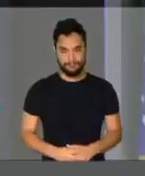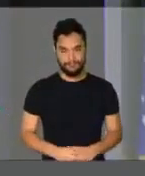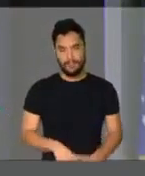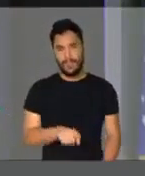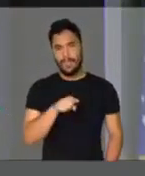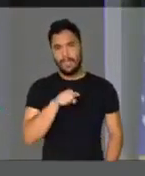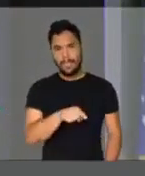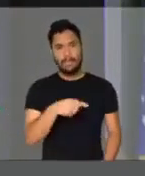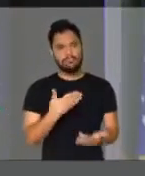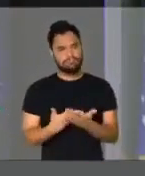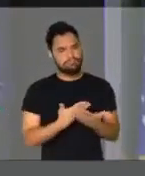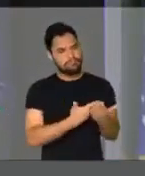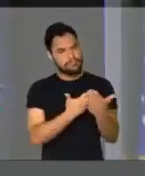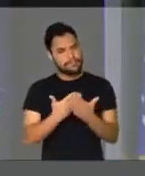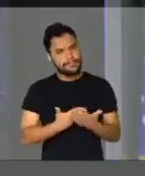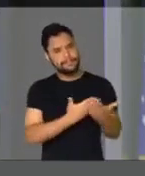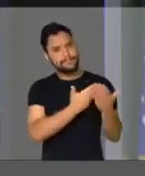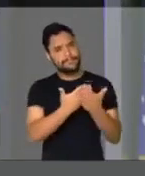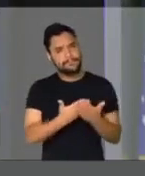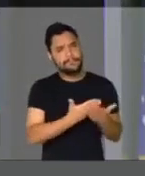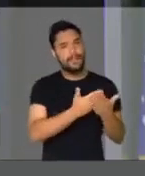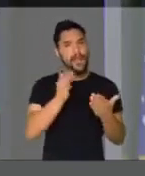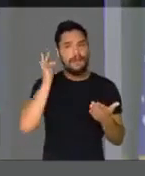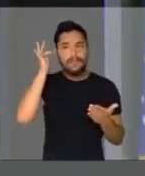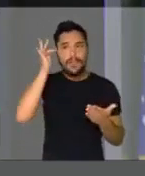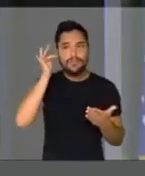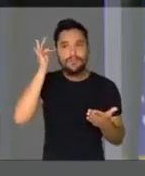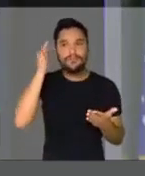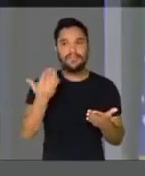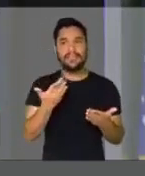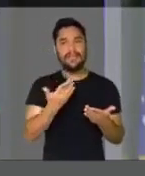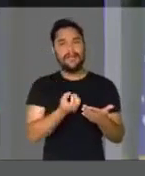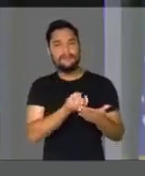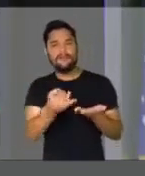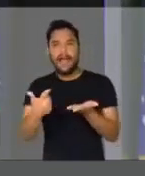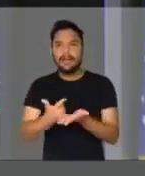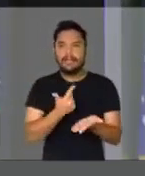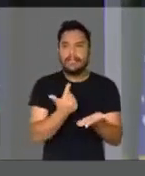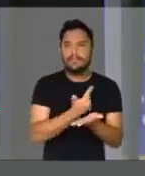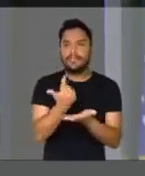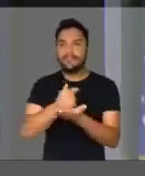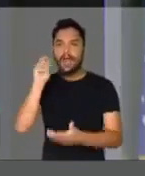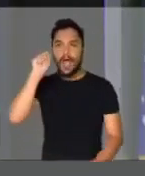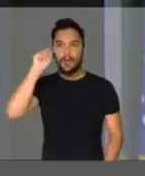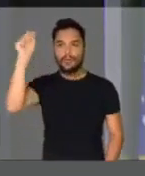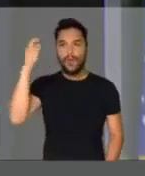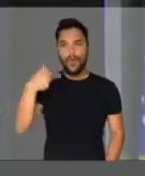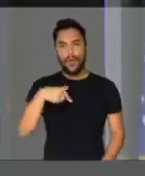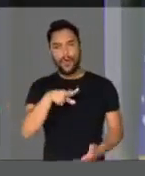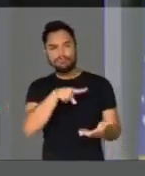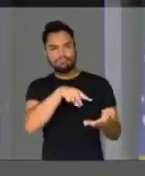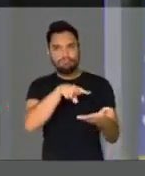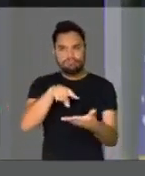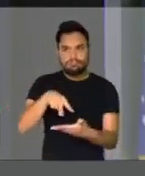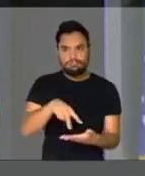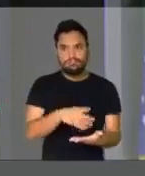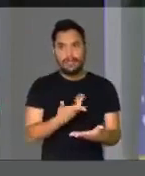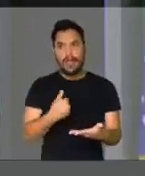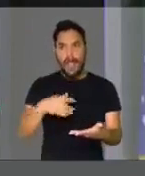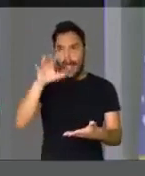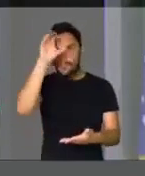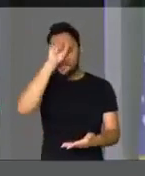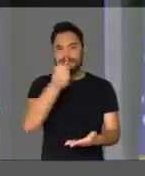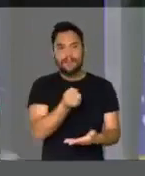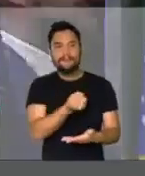assim, estudando apaixonadamente filosofia e as obras de autores históricos, que me deparei com as variadas correntes de pensamento